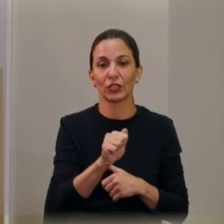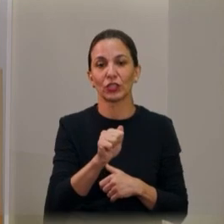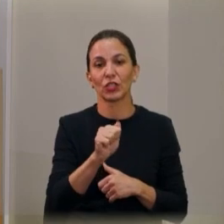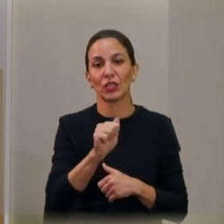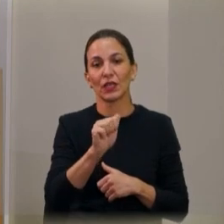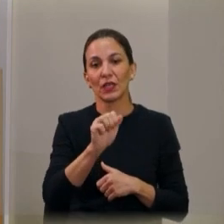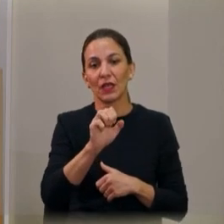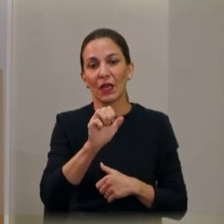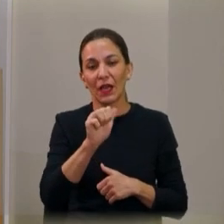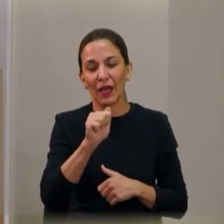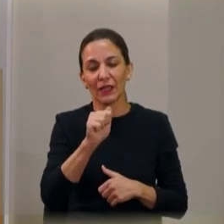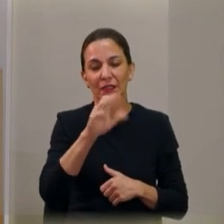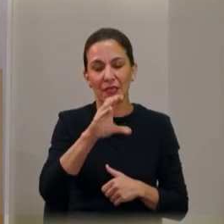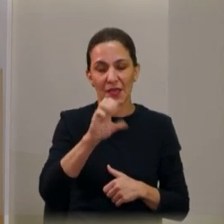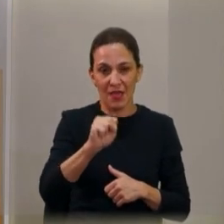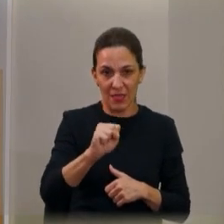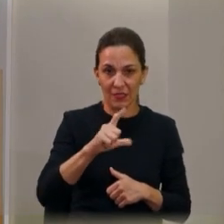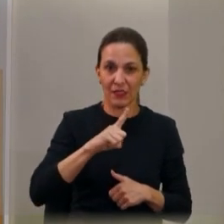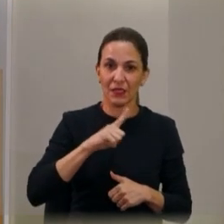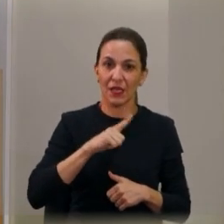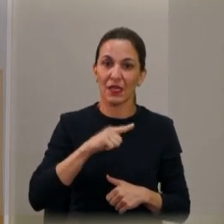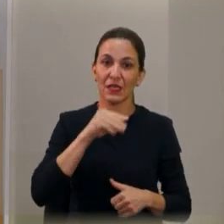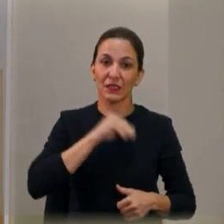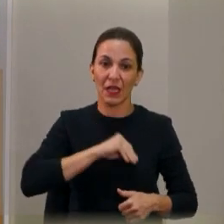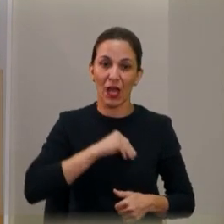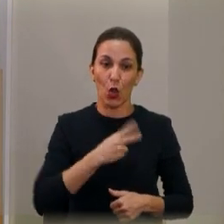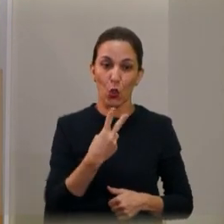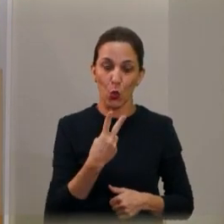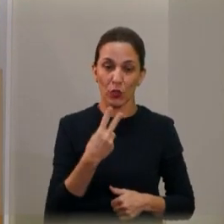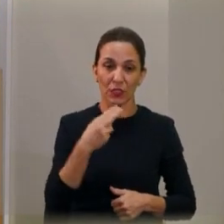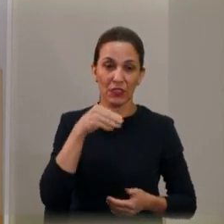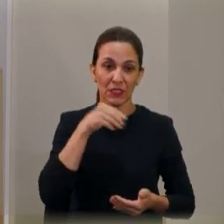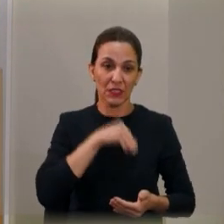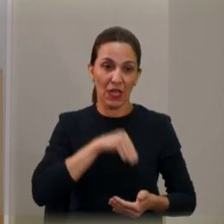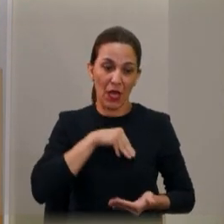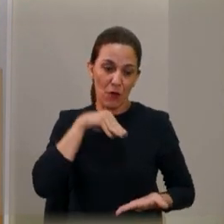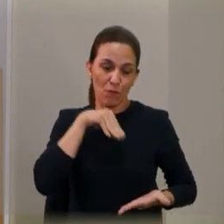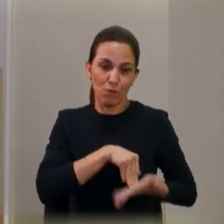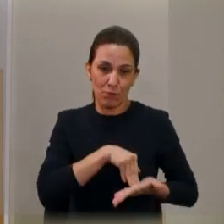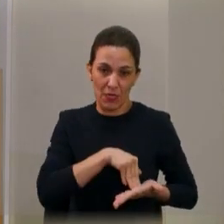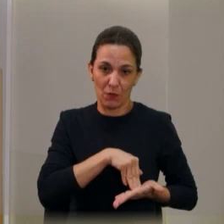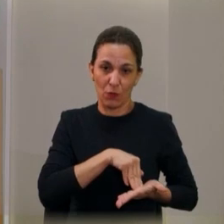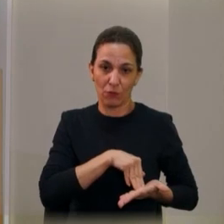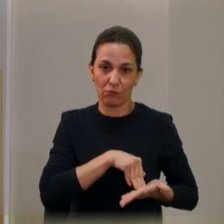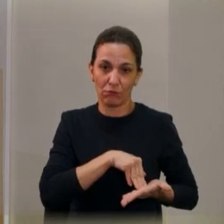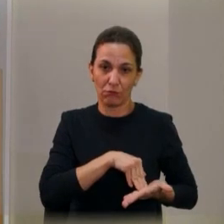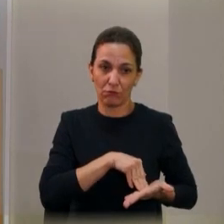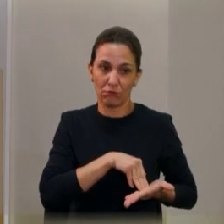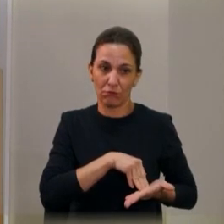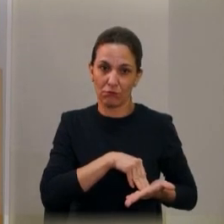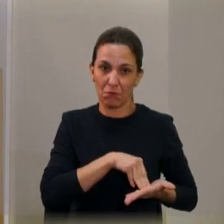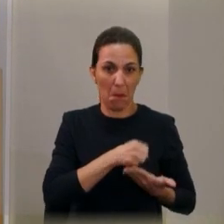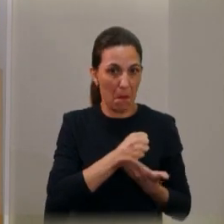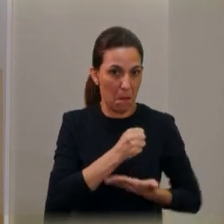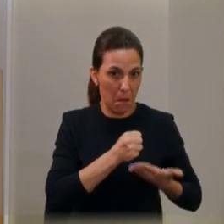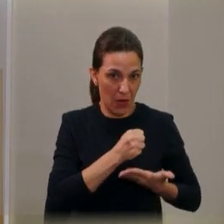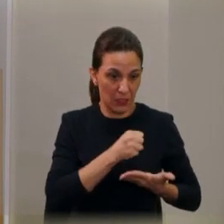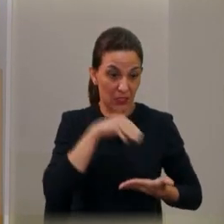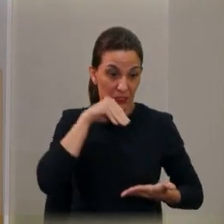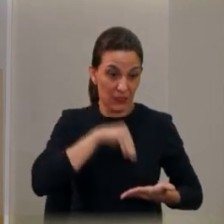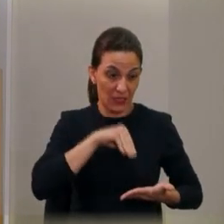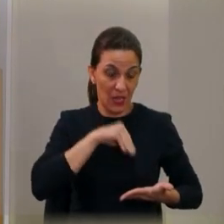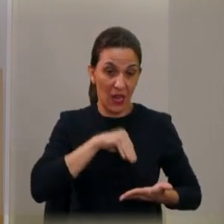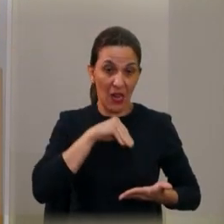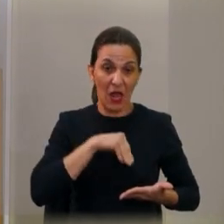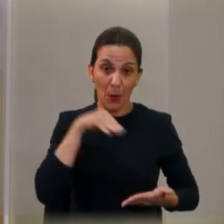dos acessos ACS ganhe dois salários mínimos pelo menos salário mínimo foi reajustado